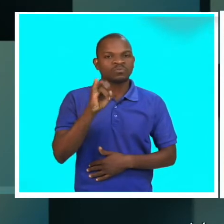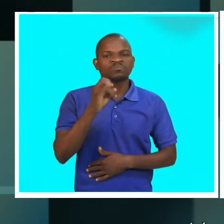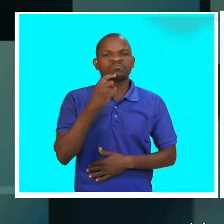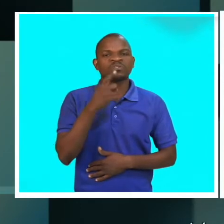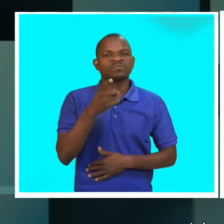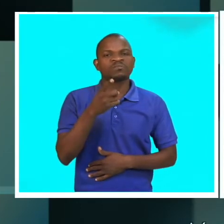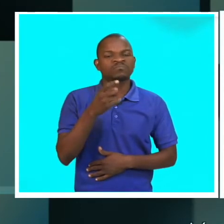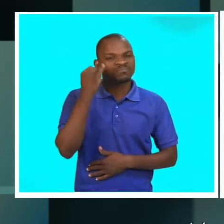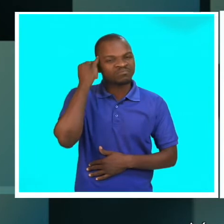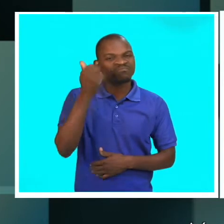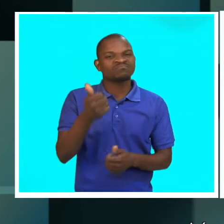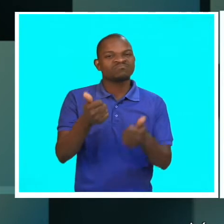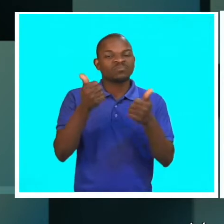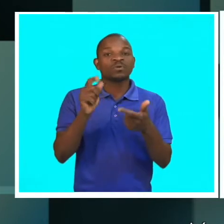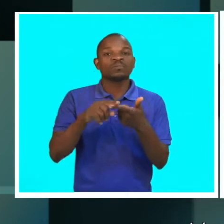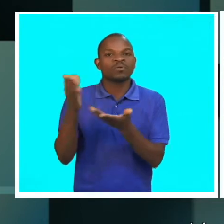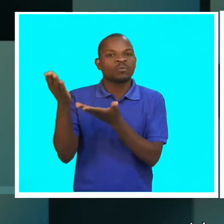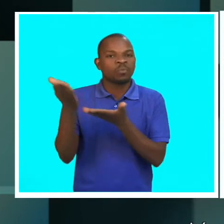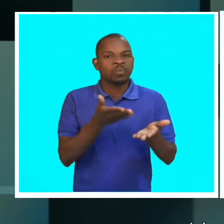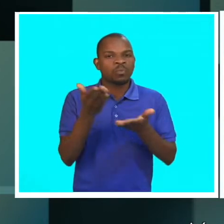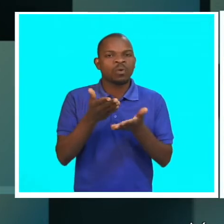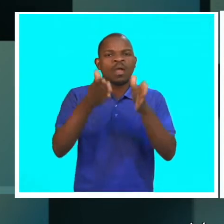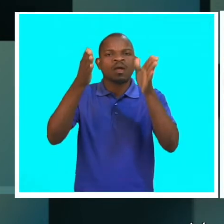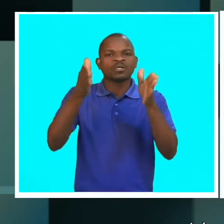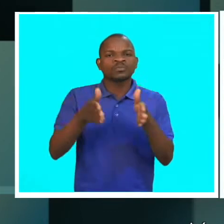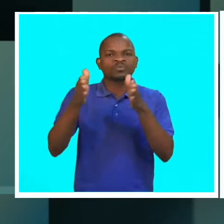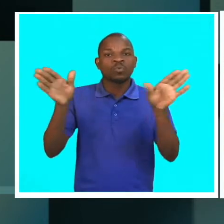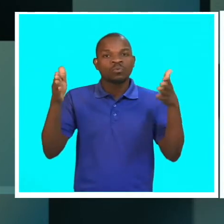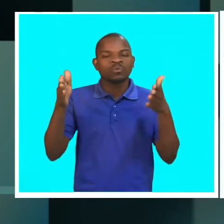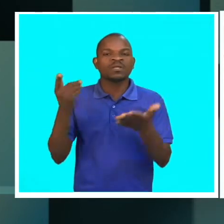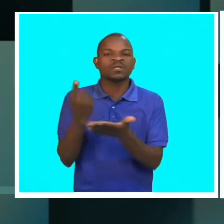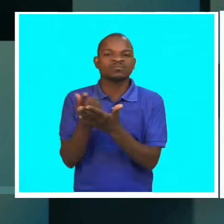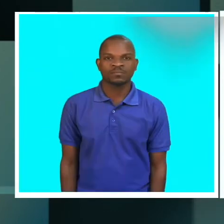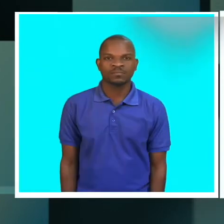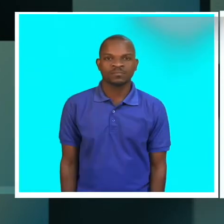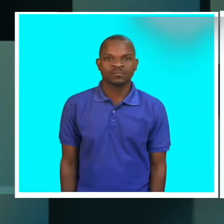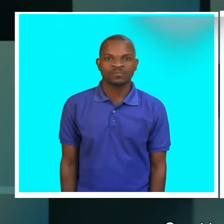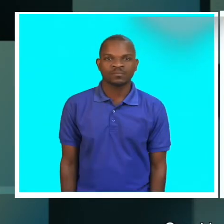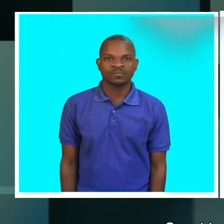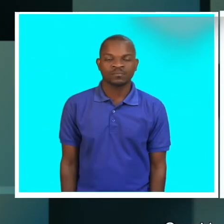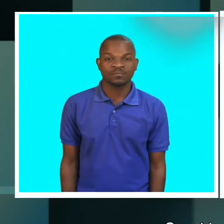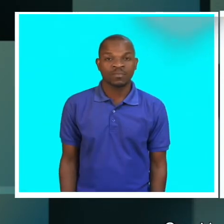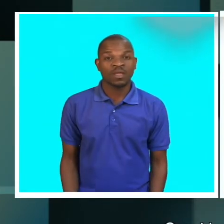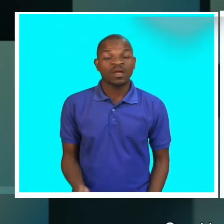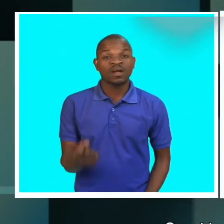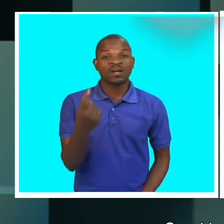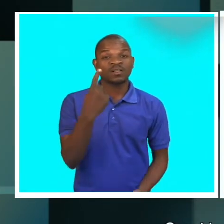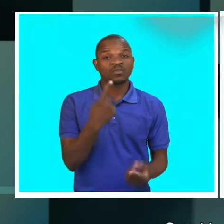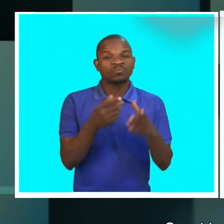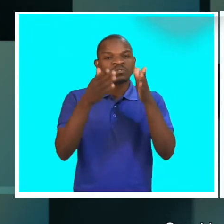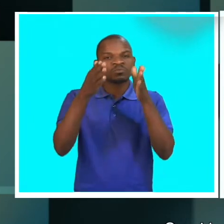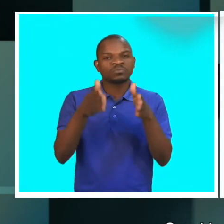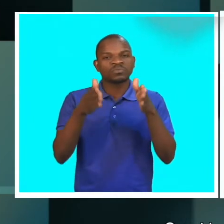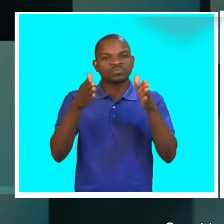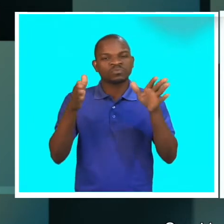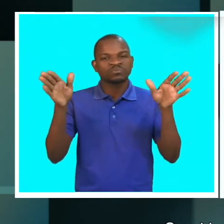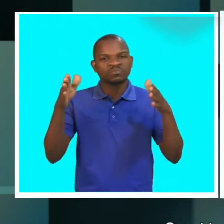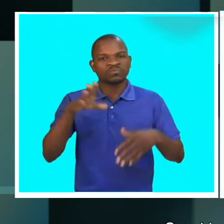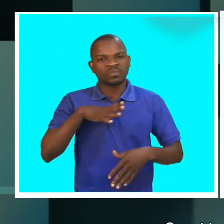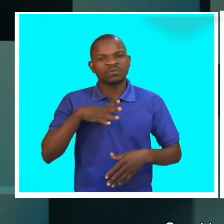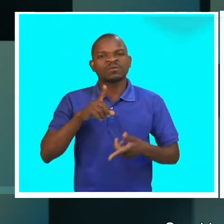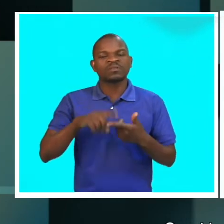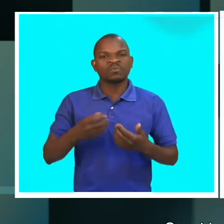Daí convida o empresariado local a juntar-se a causas sociais. Aos outros empresários, aos outros